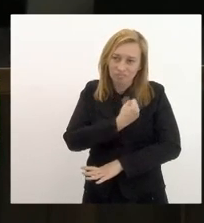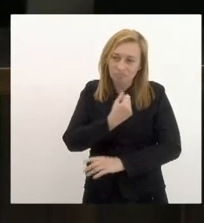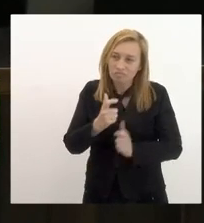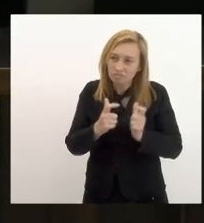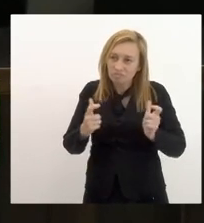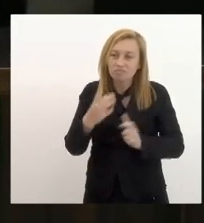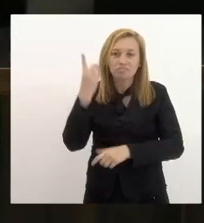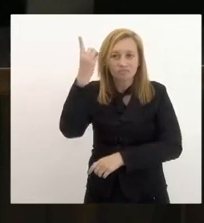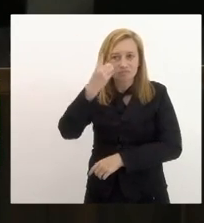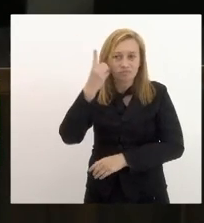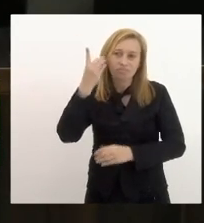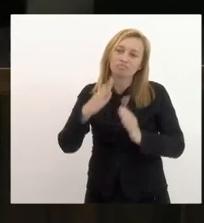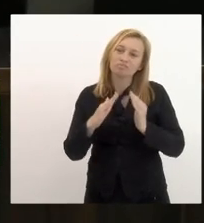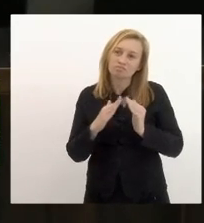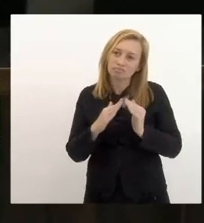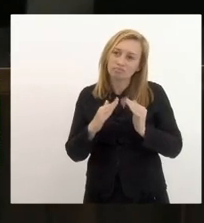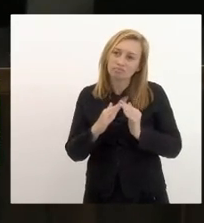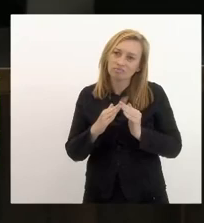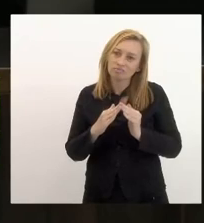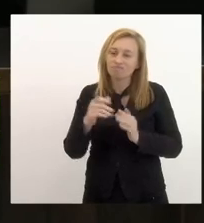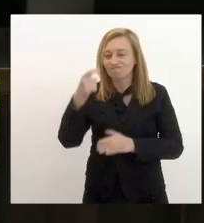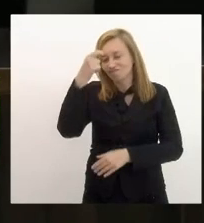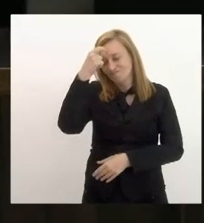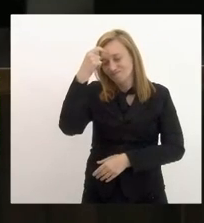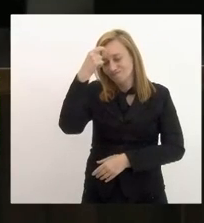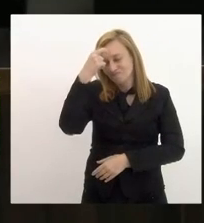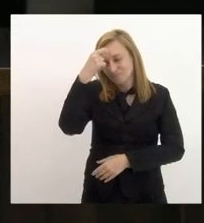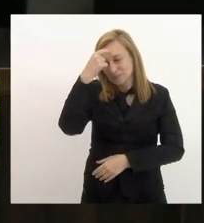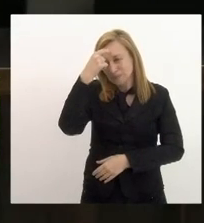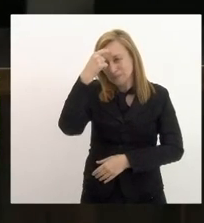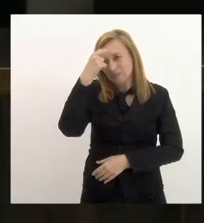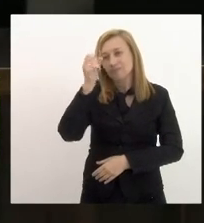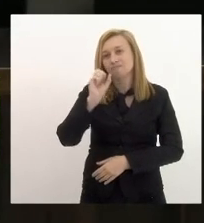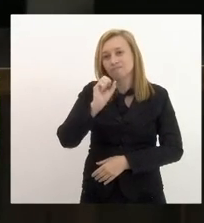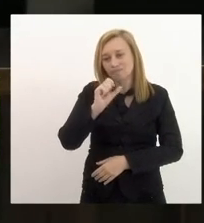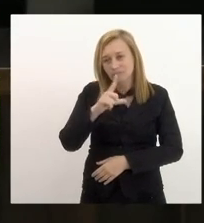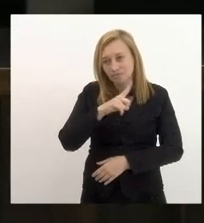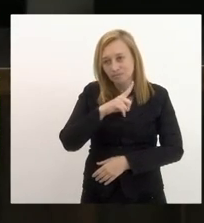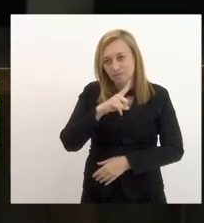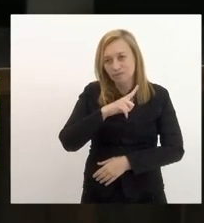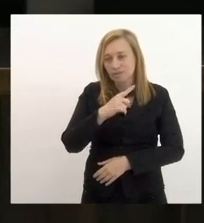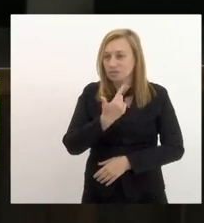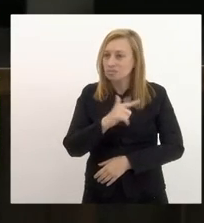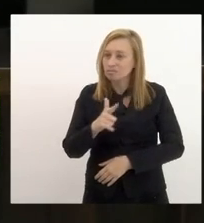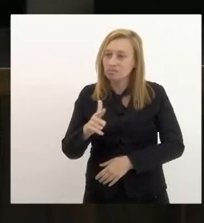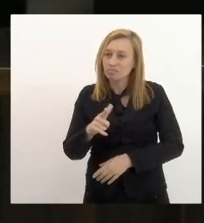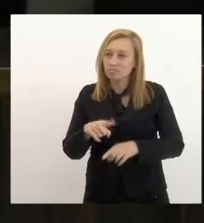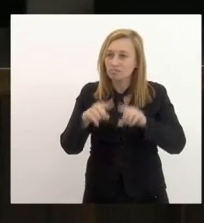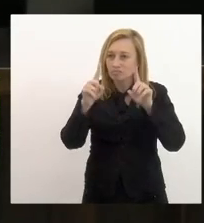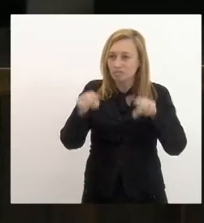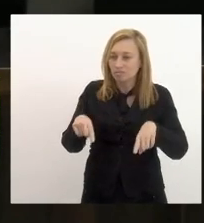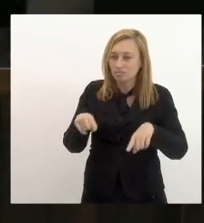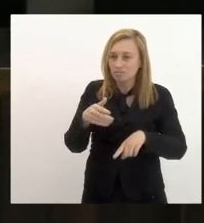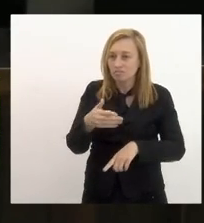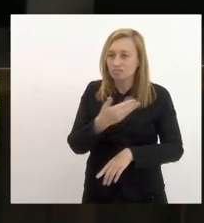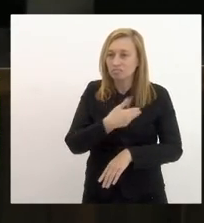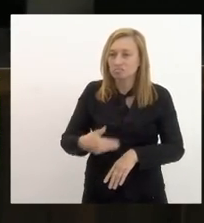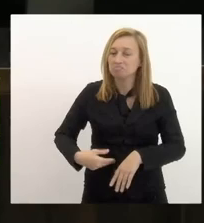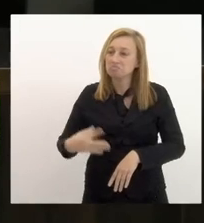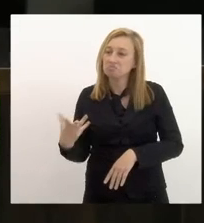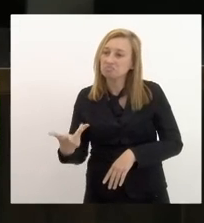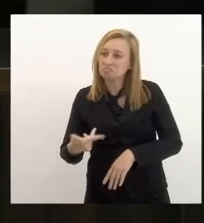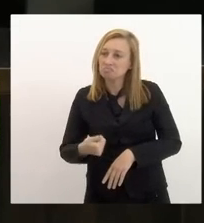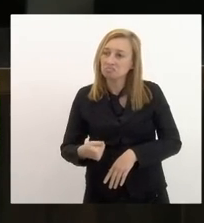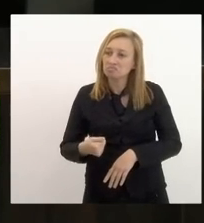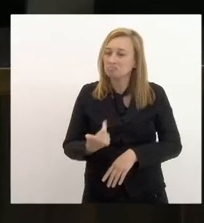dos parlamentares de assar casa tem a consciência que não haverá serviço público de qualidade